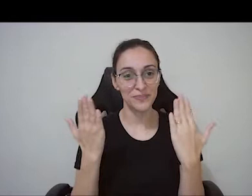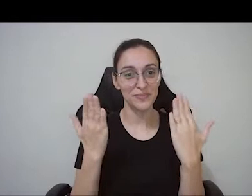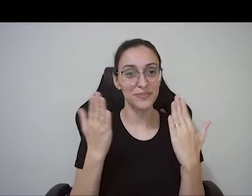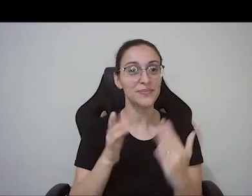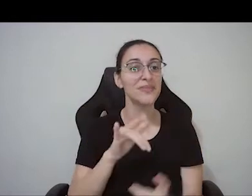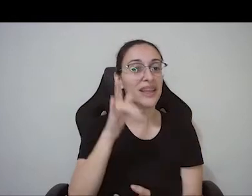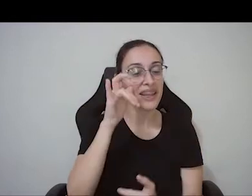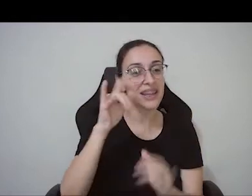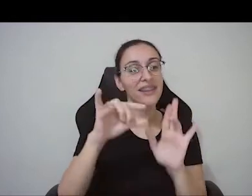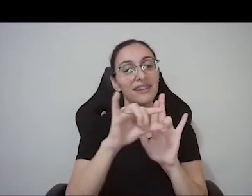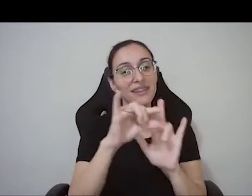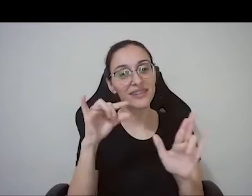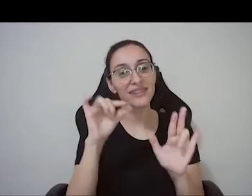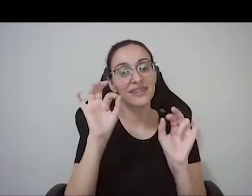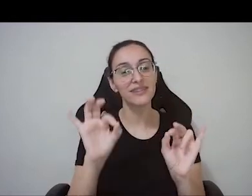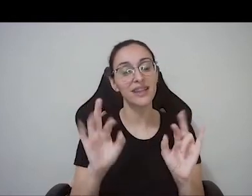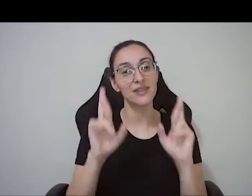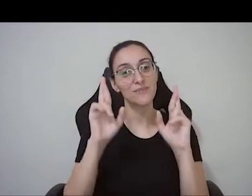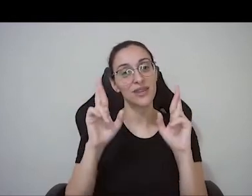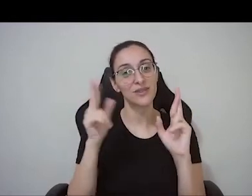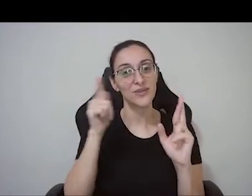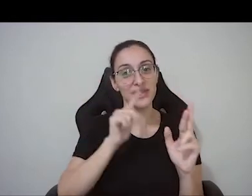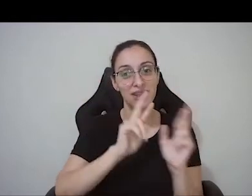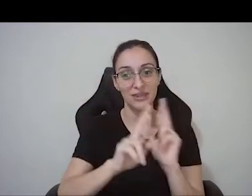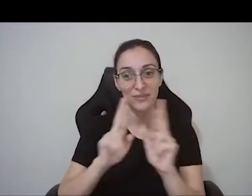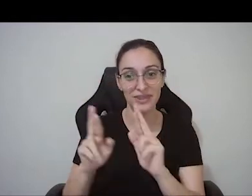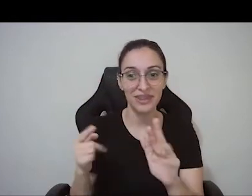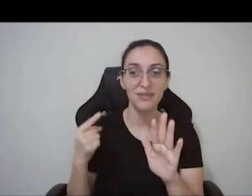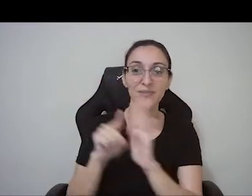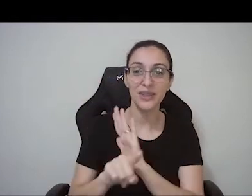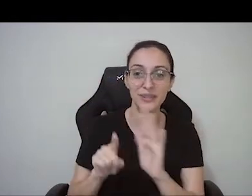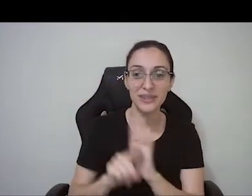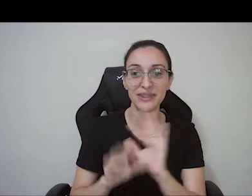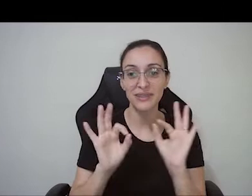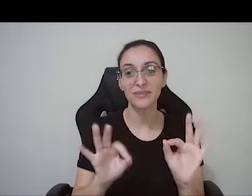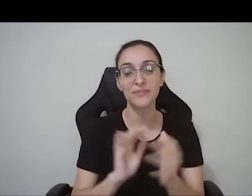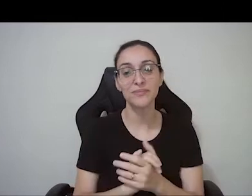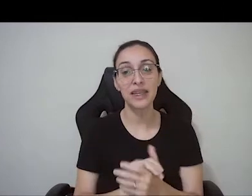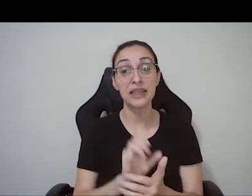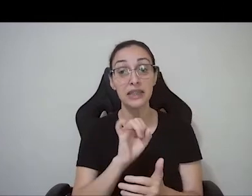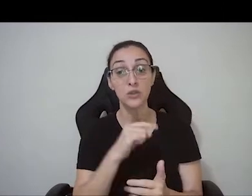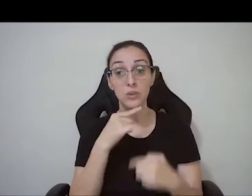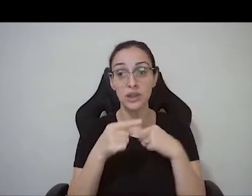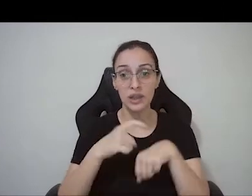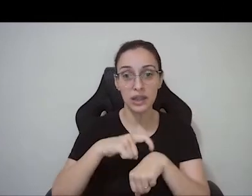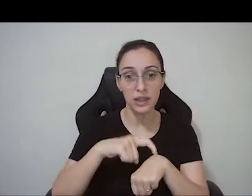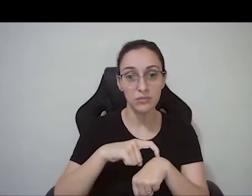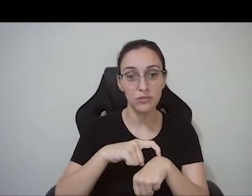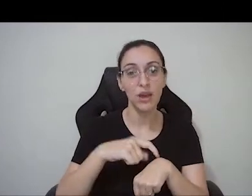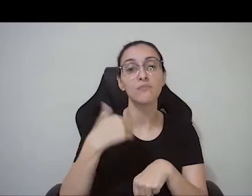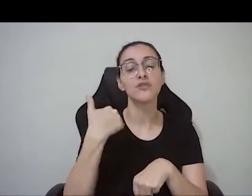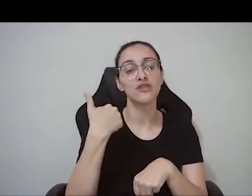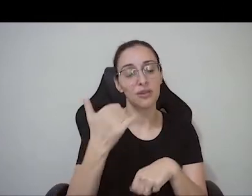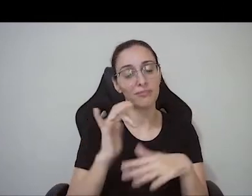meu Instagram. Eu espero que dê tempo de responder as perguntas no final, mas caso não dê tempo, chama nas